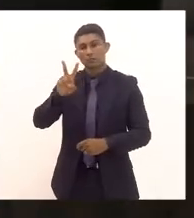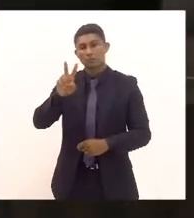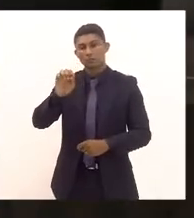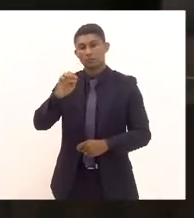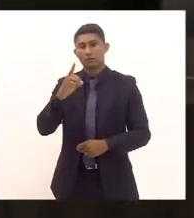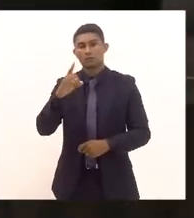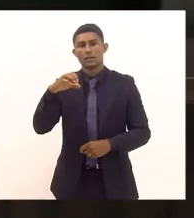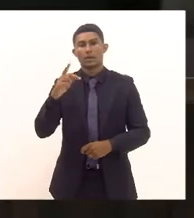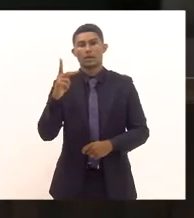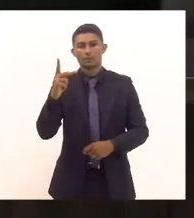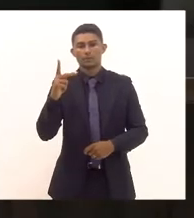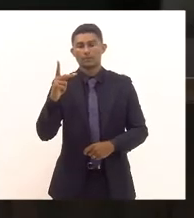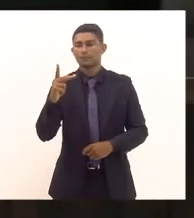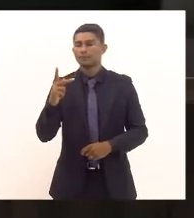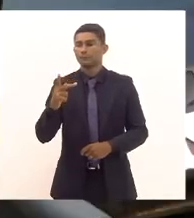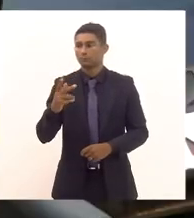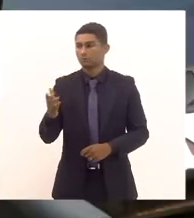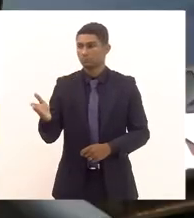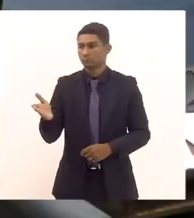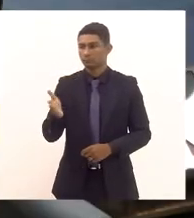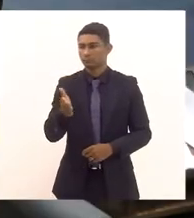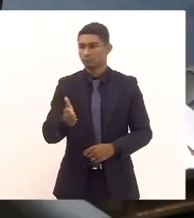E aí